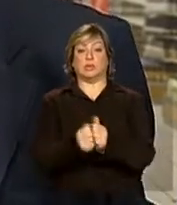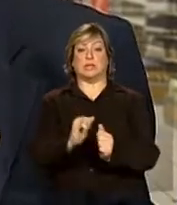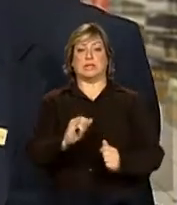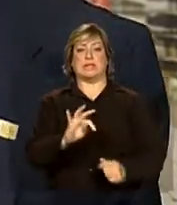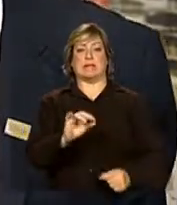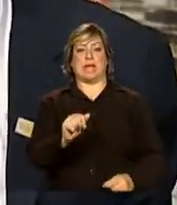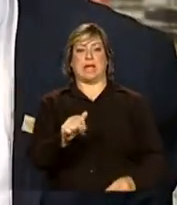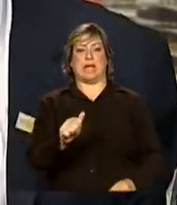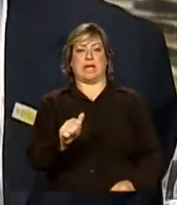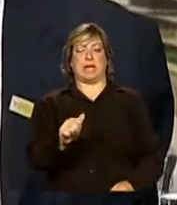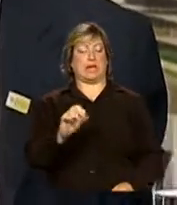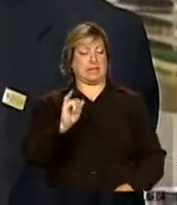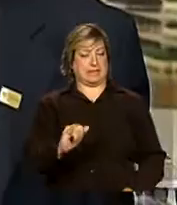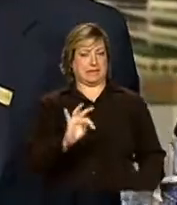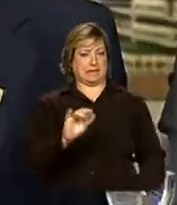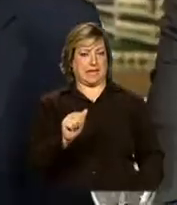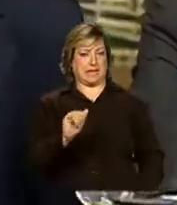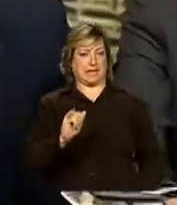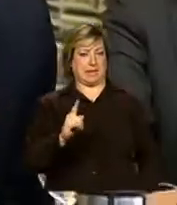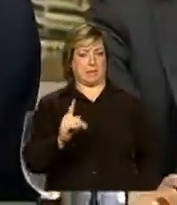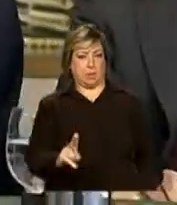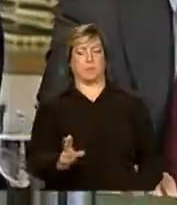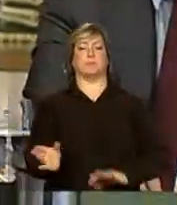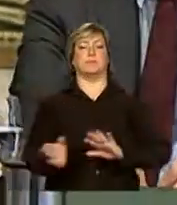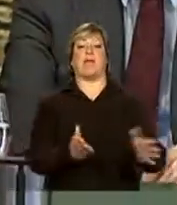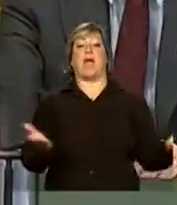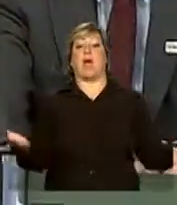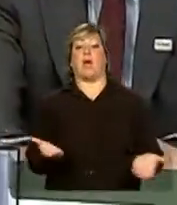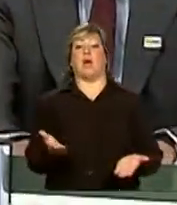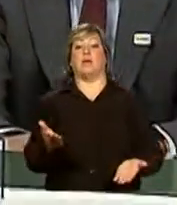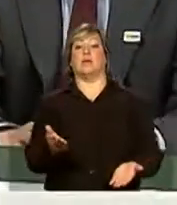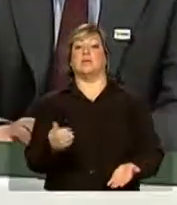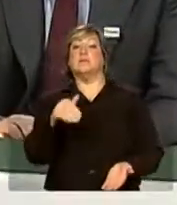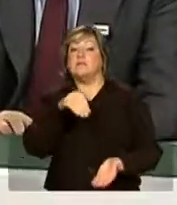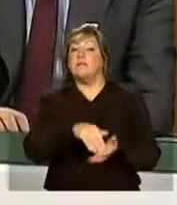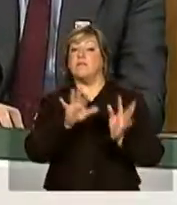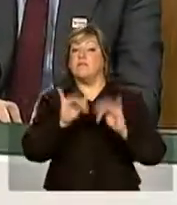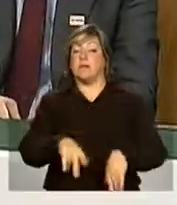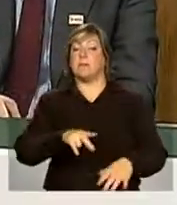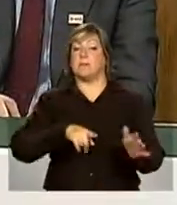Itaipu. Vamos para a penúltima pergunta.